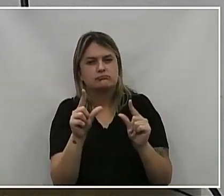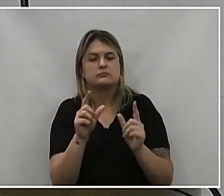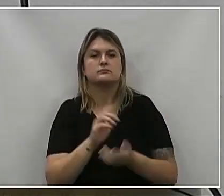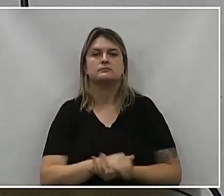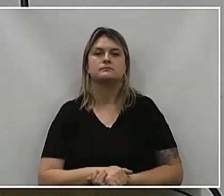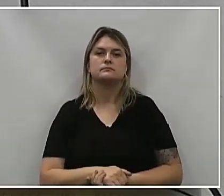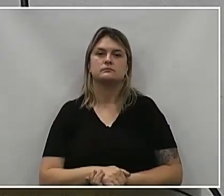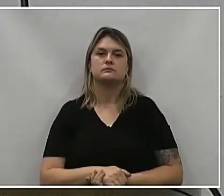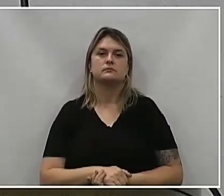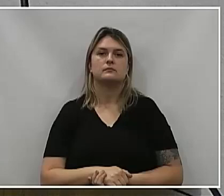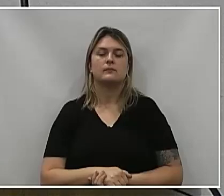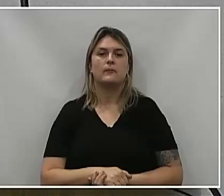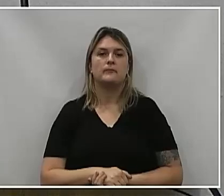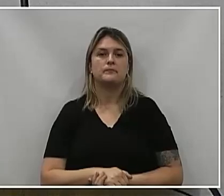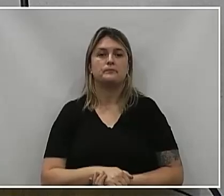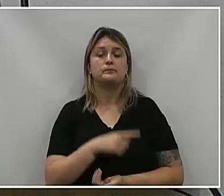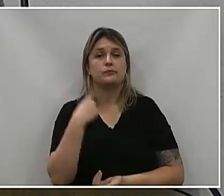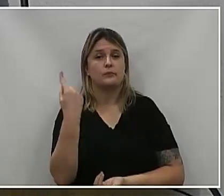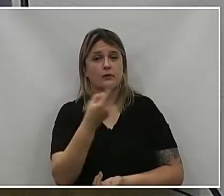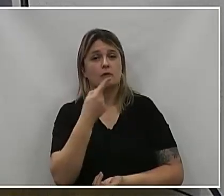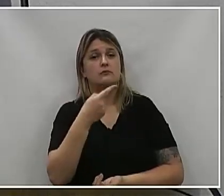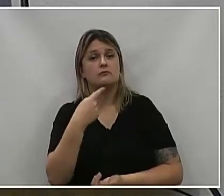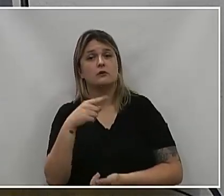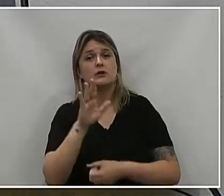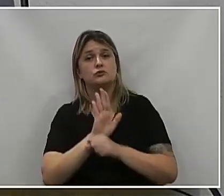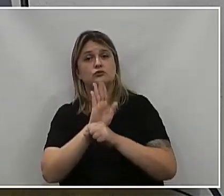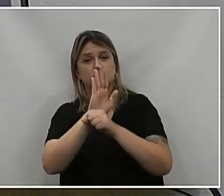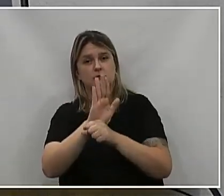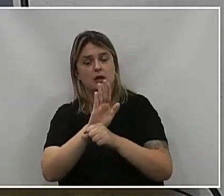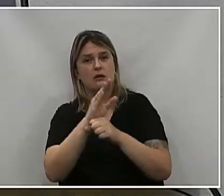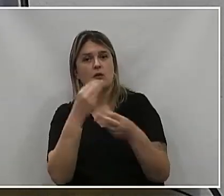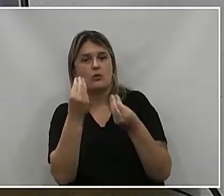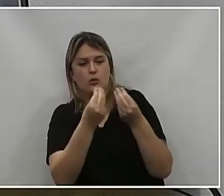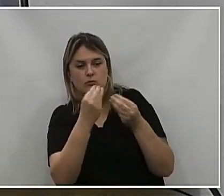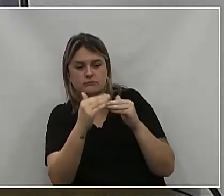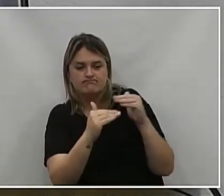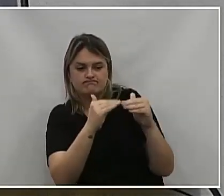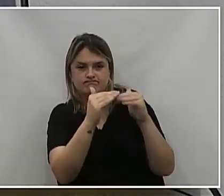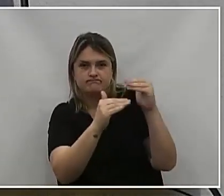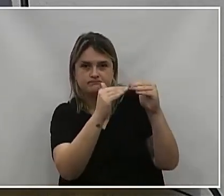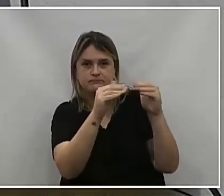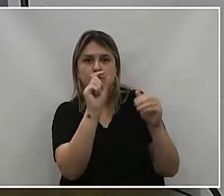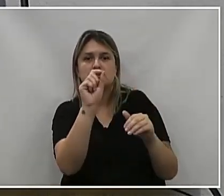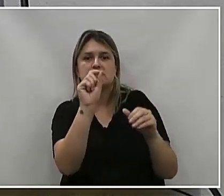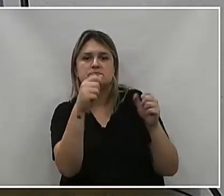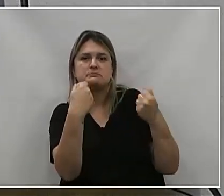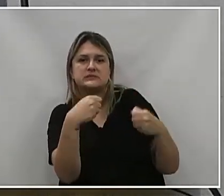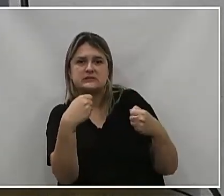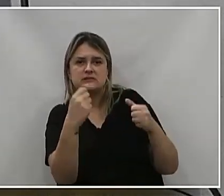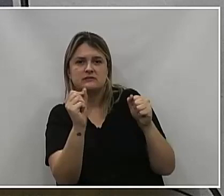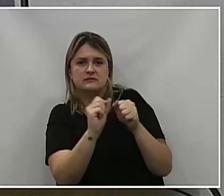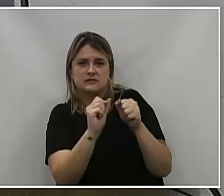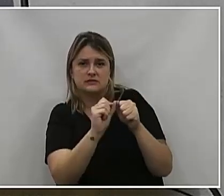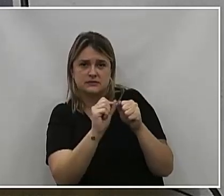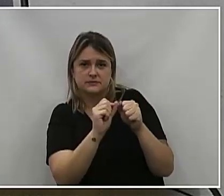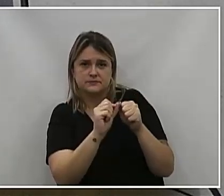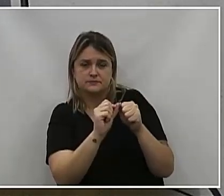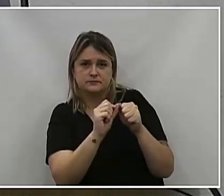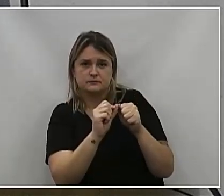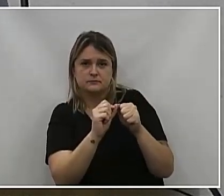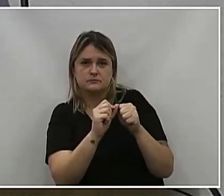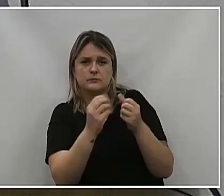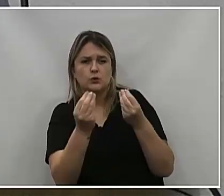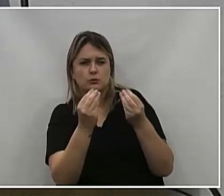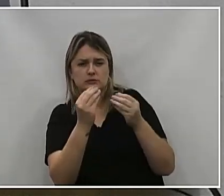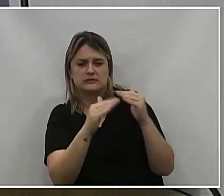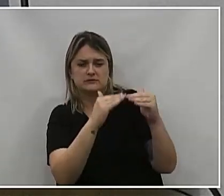juro possível, né? A gente vai ajudar aqui nos desenvolvimentos técnicos do que precisa ser feito, tanto no